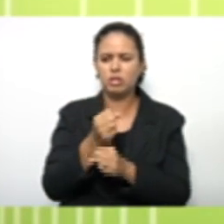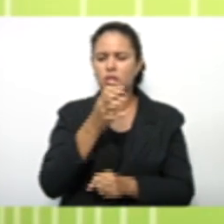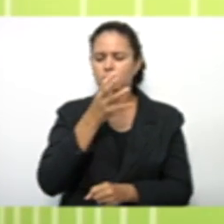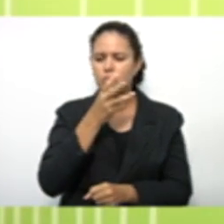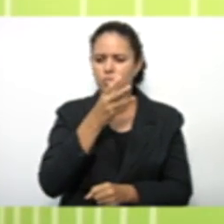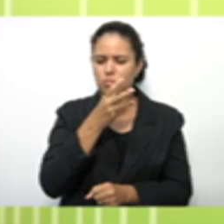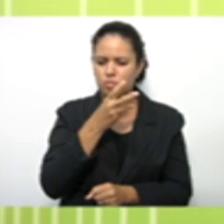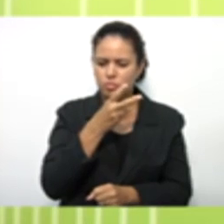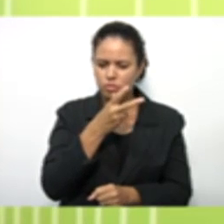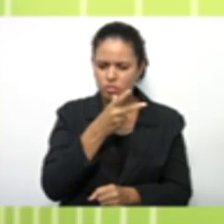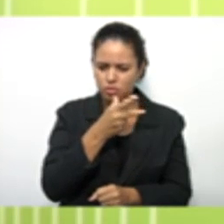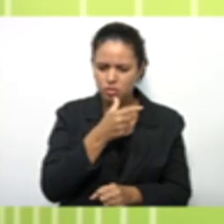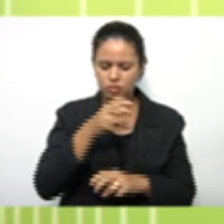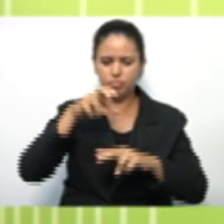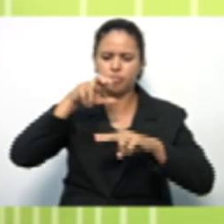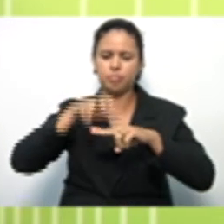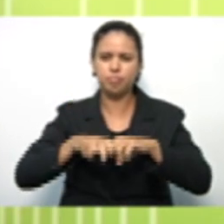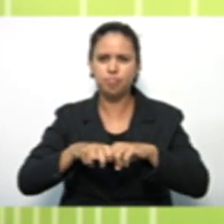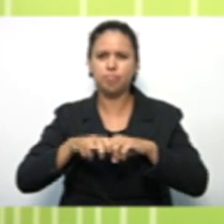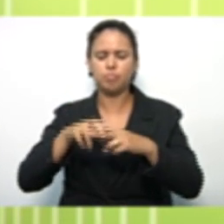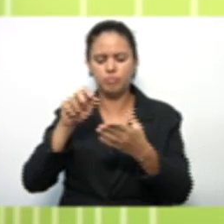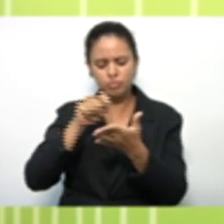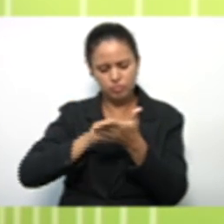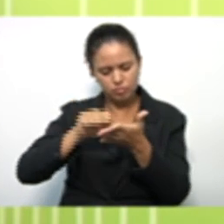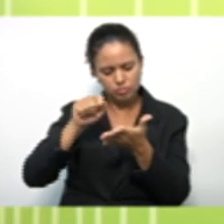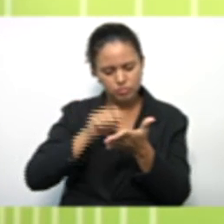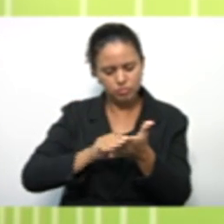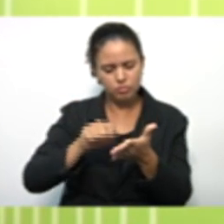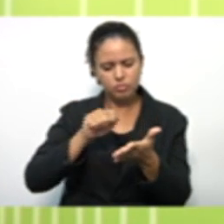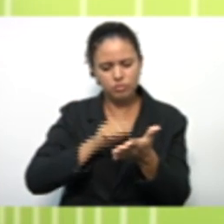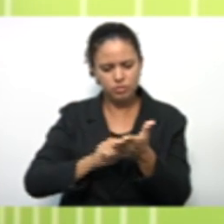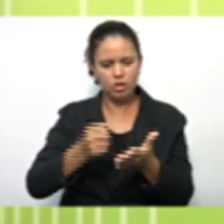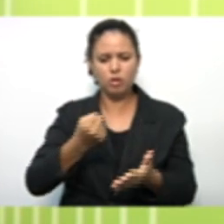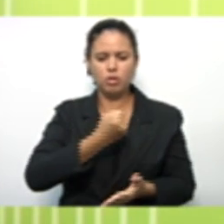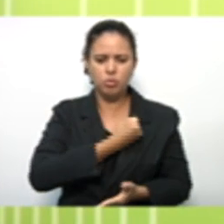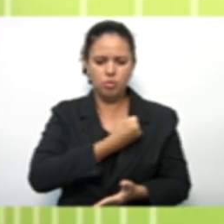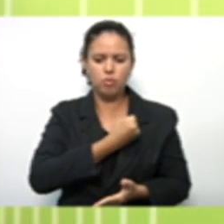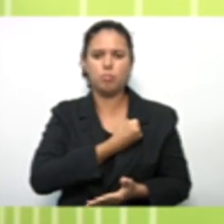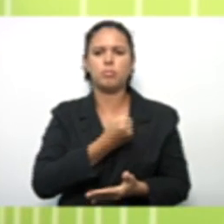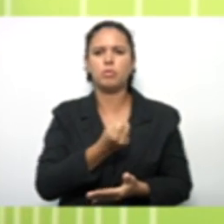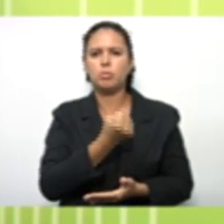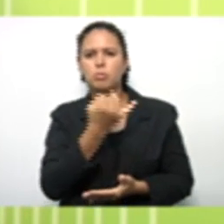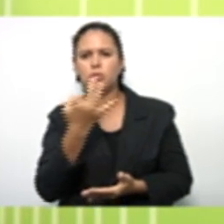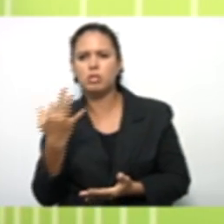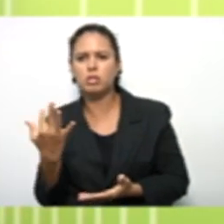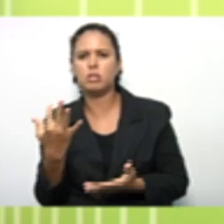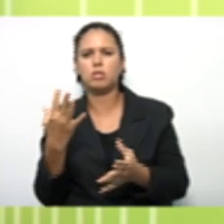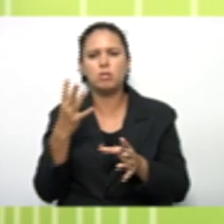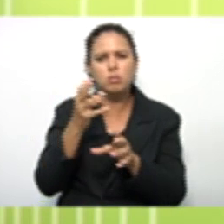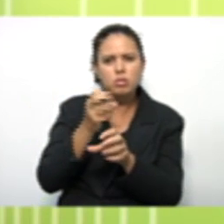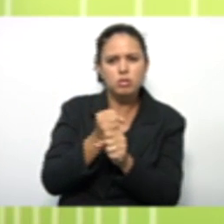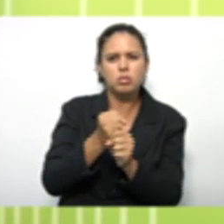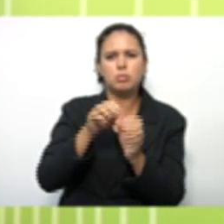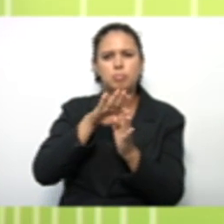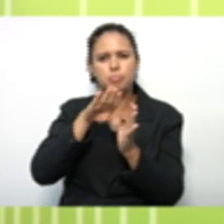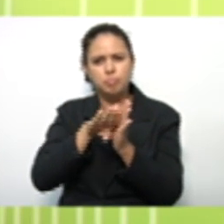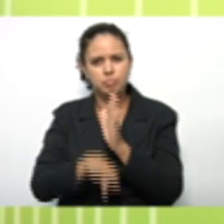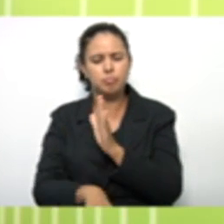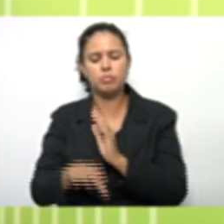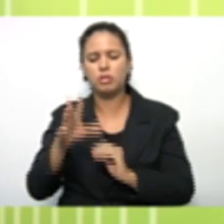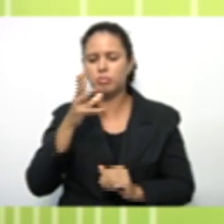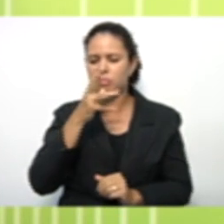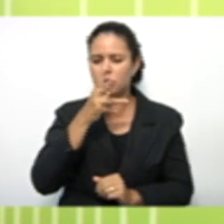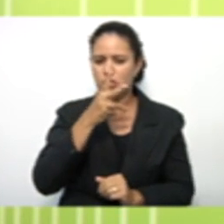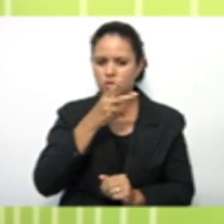no escritório, fazendo os lançamentos contábeis, controlando o patrimônio das cooperativas e das empresas.